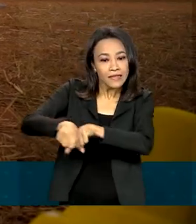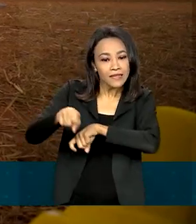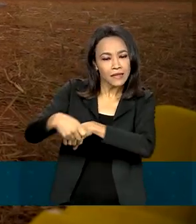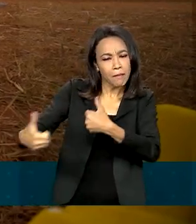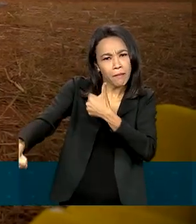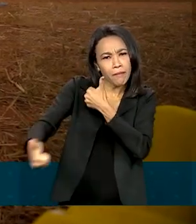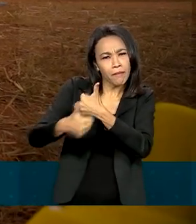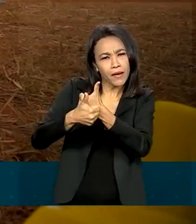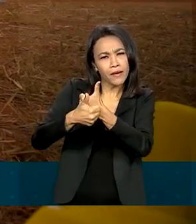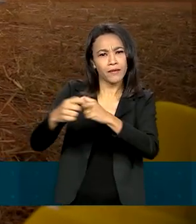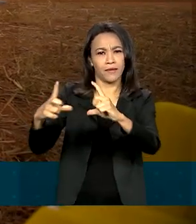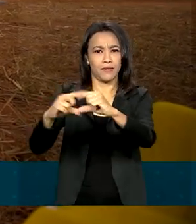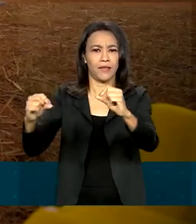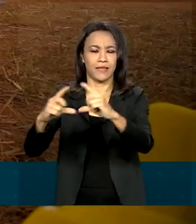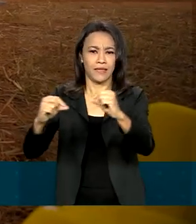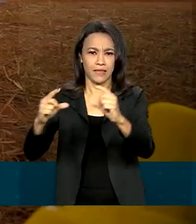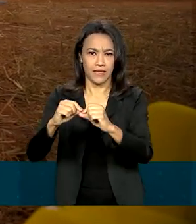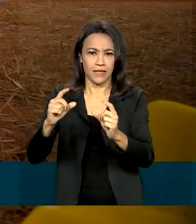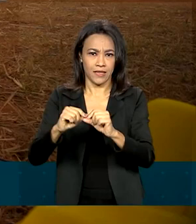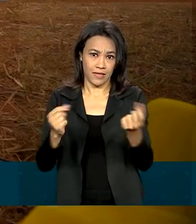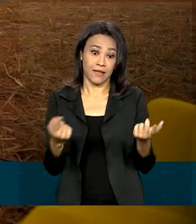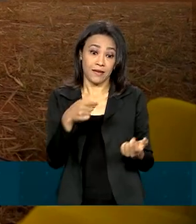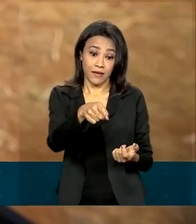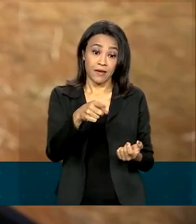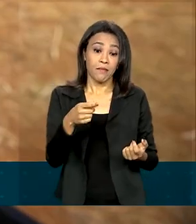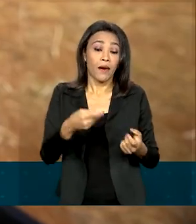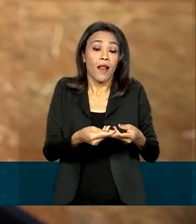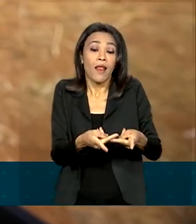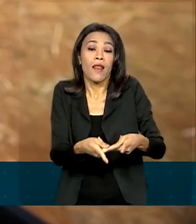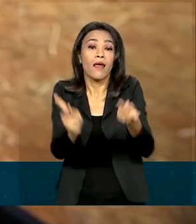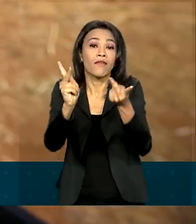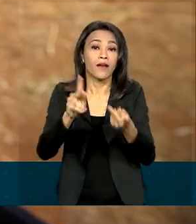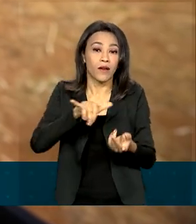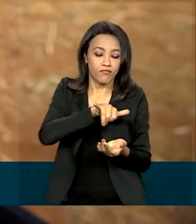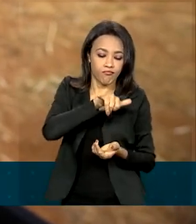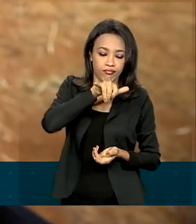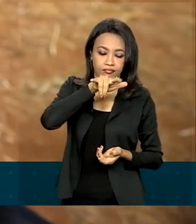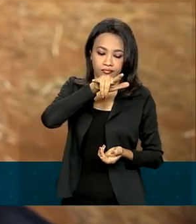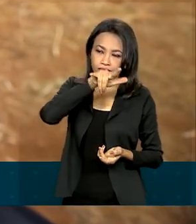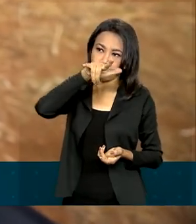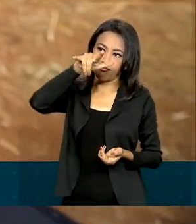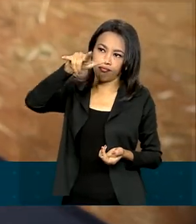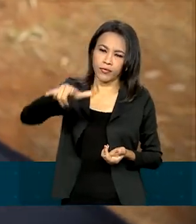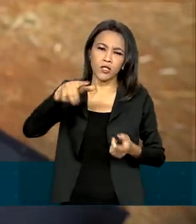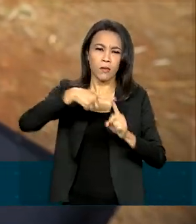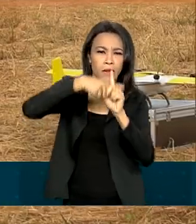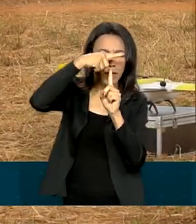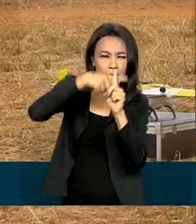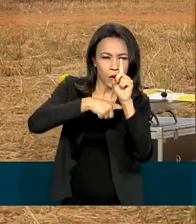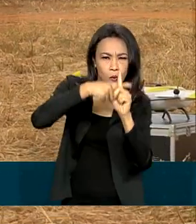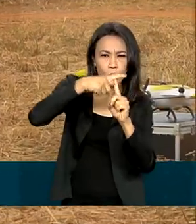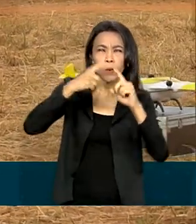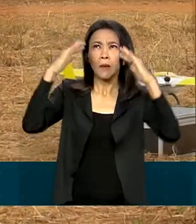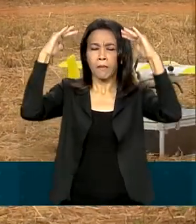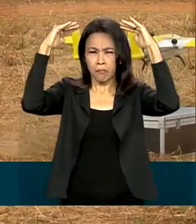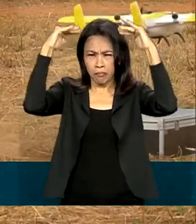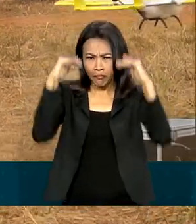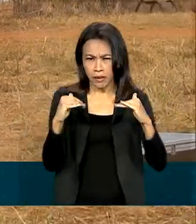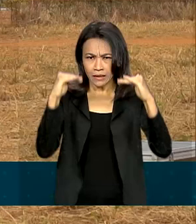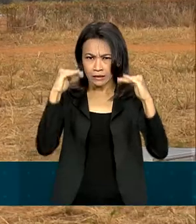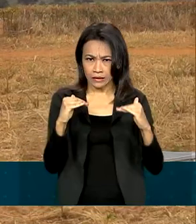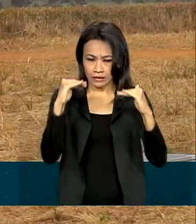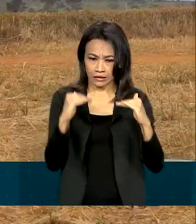as condições ideais de transporte do material biológico, avaliando quesitos como temperatura, pressão e umidade da